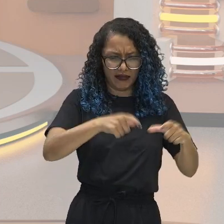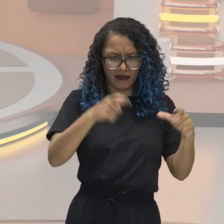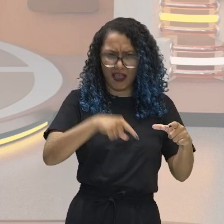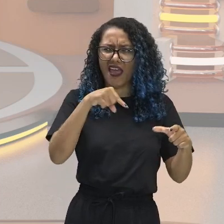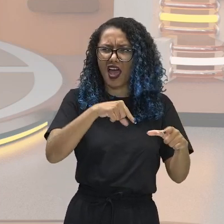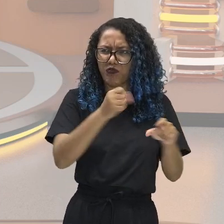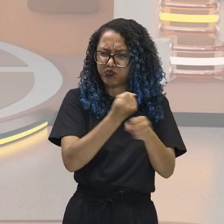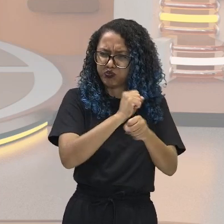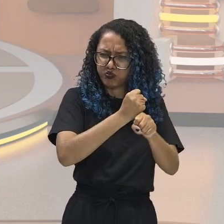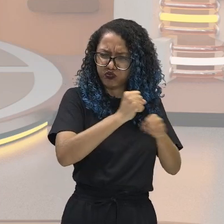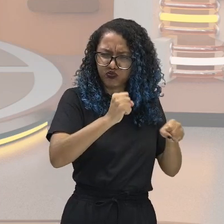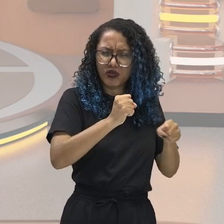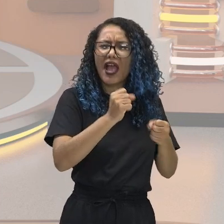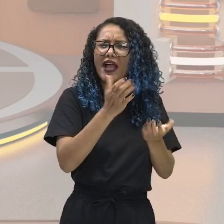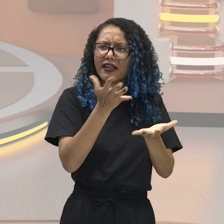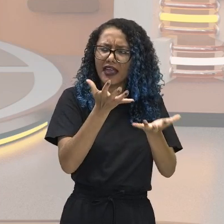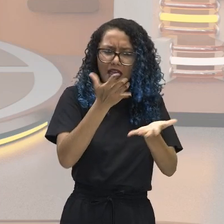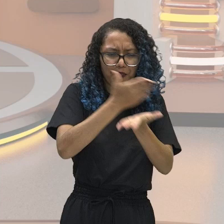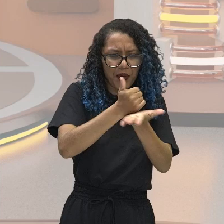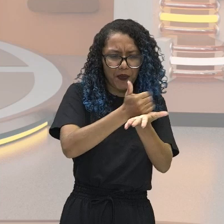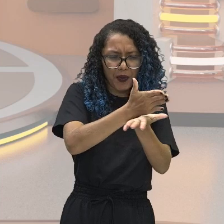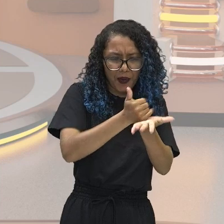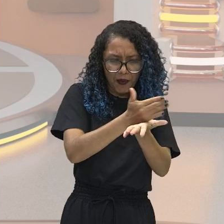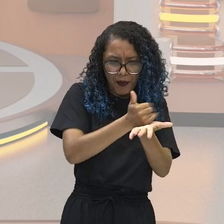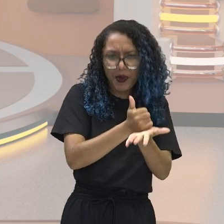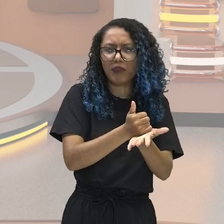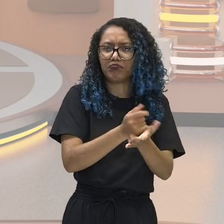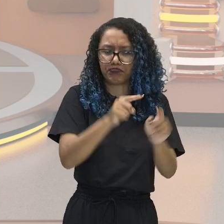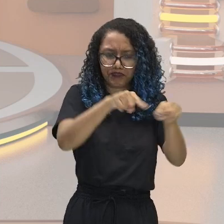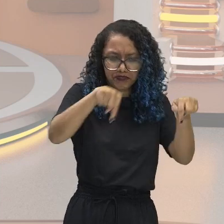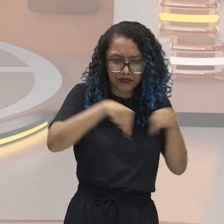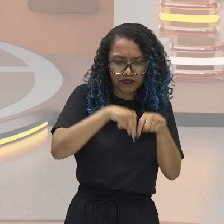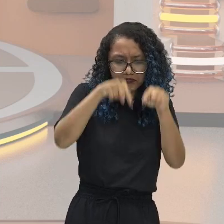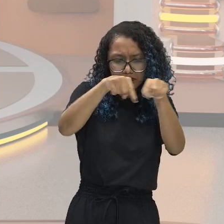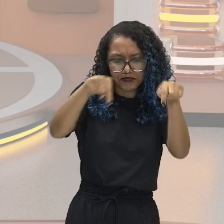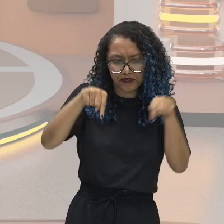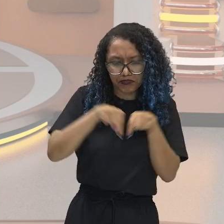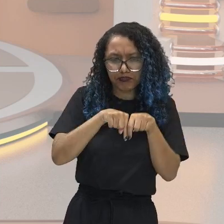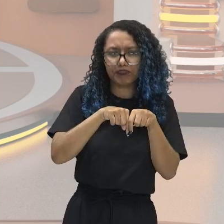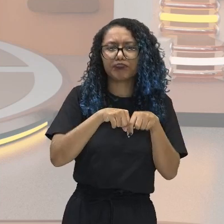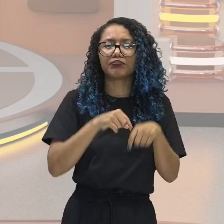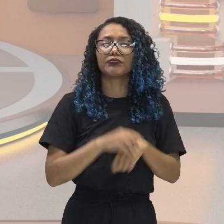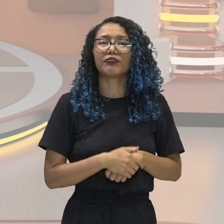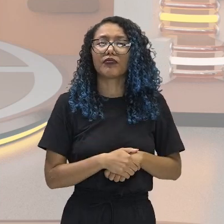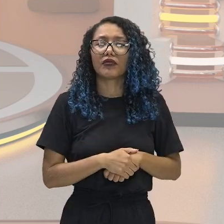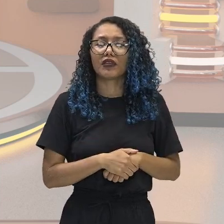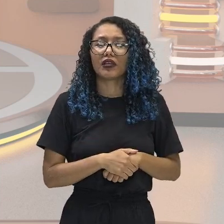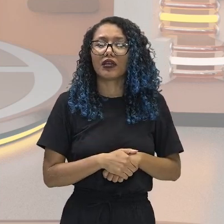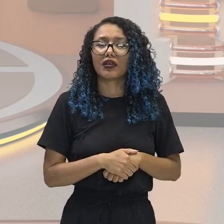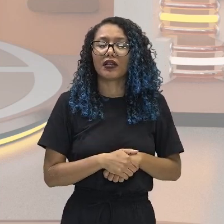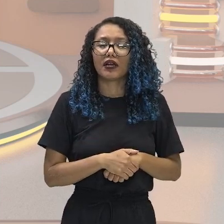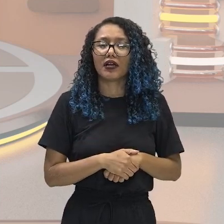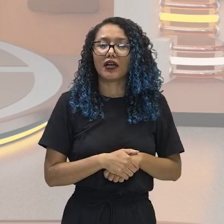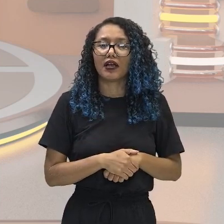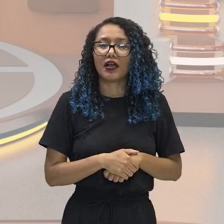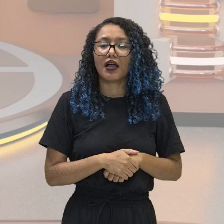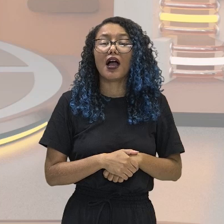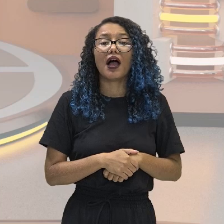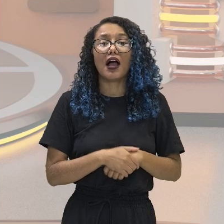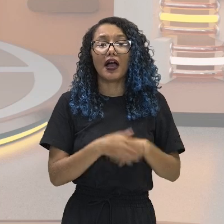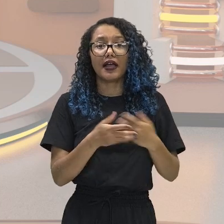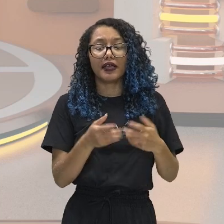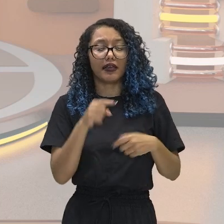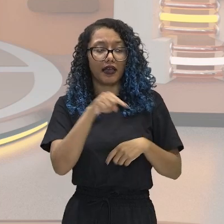quer, então, dividir essa porção territorial. Ele divide a porção e o camarada que disponibiliza aquela porção